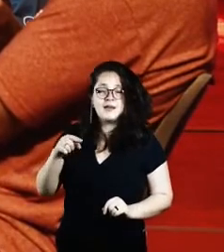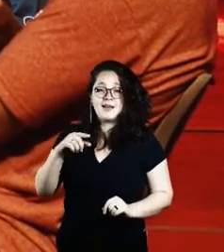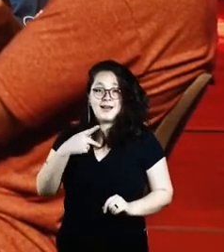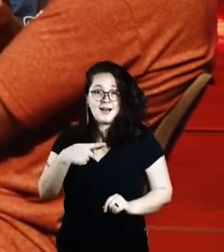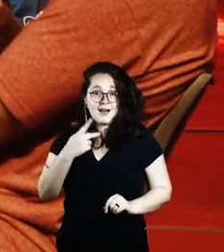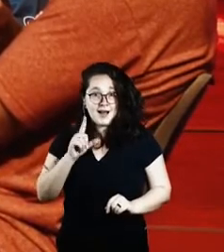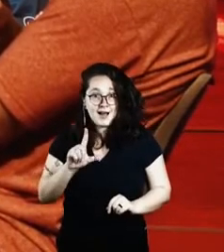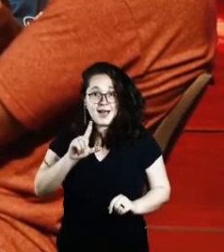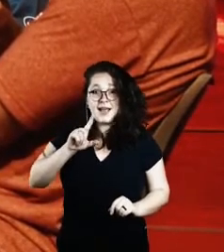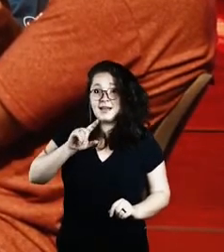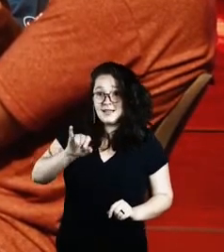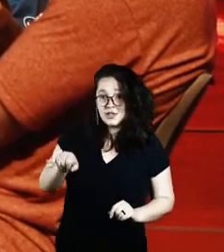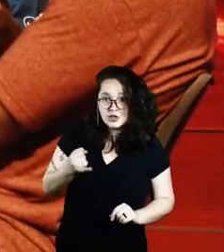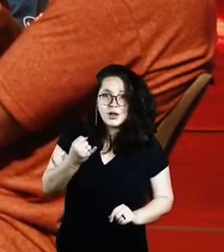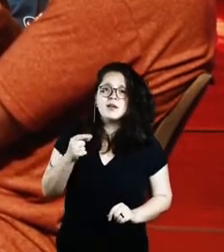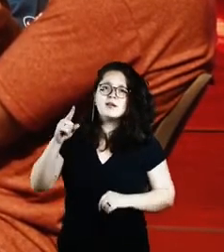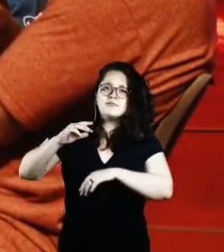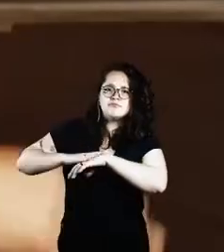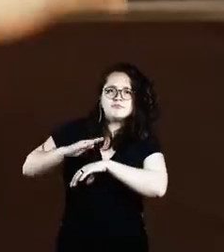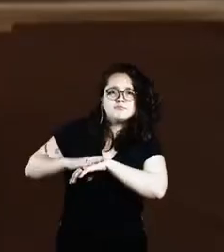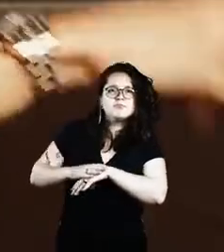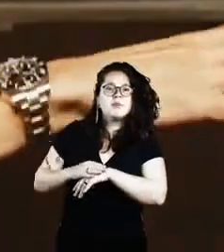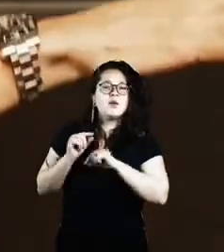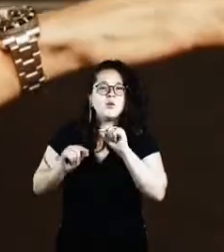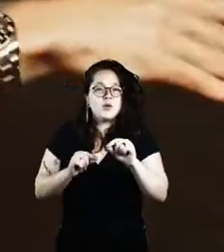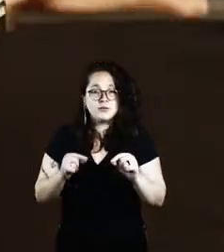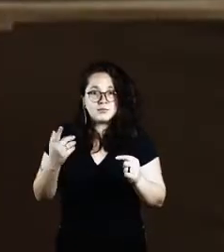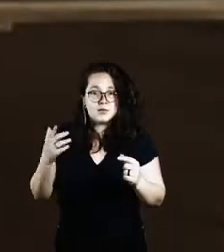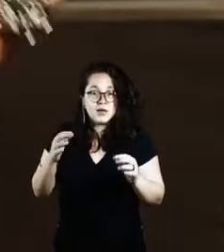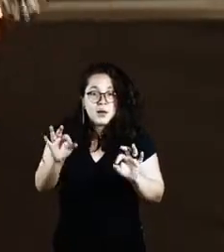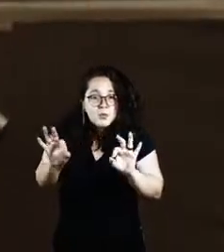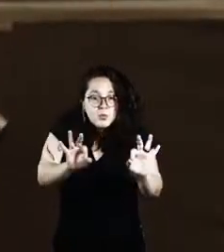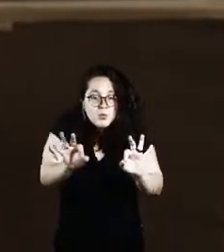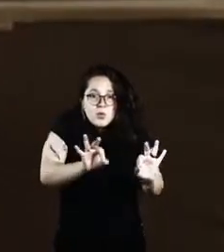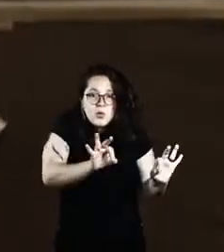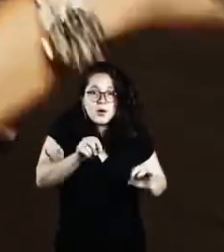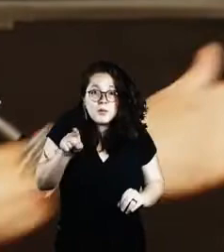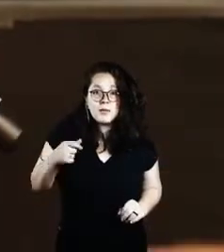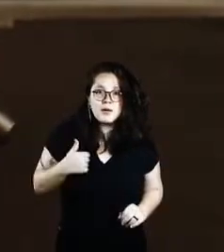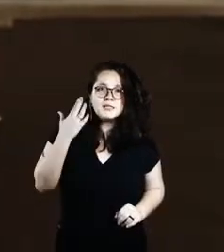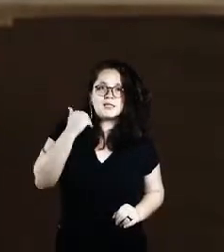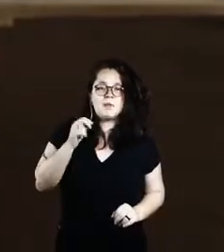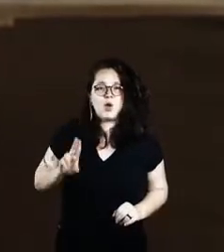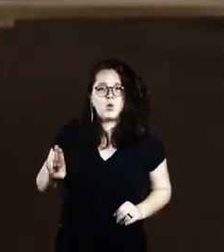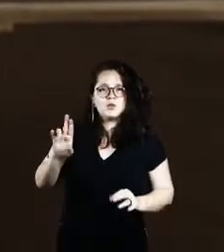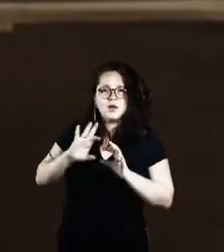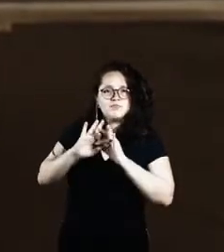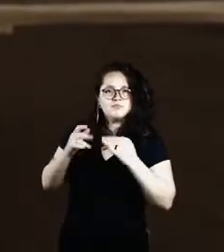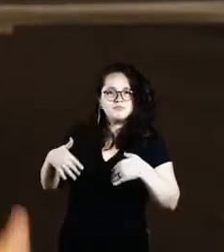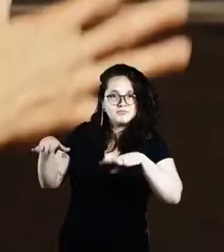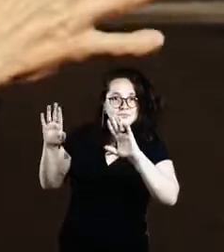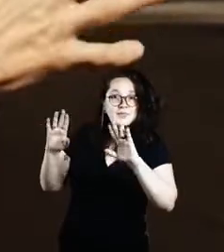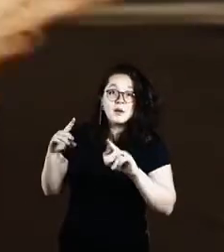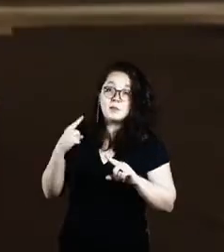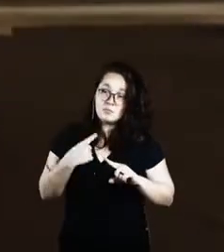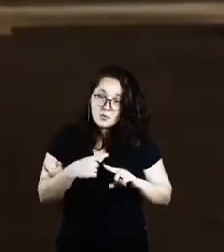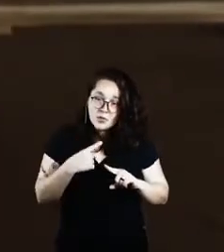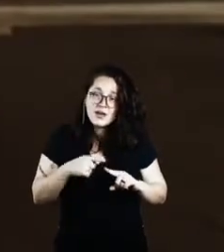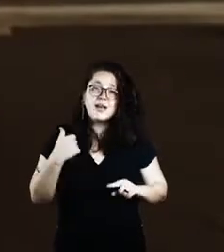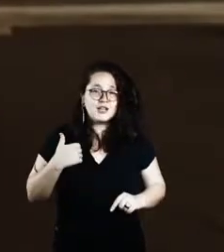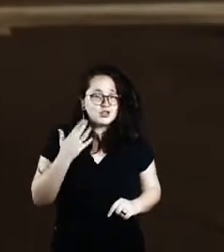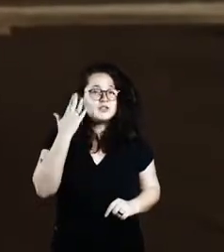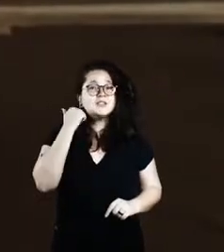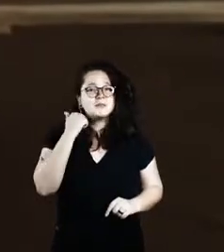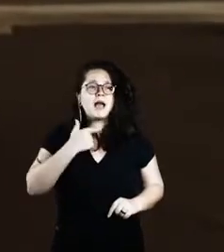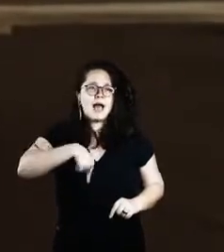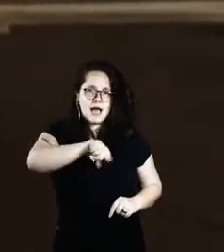minha bateria que eu ensinei ele a programar e deixei lá pra ele poder usar à vontade. Porque também o região, a gente era muito